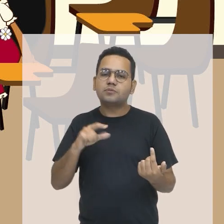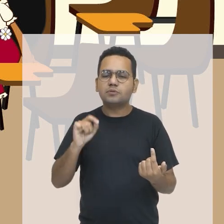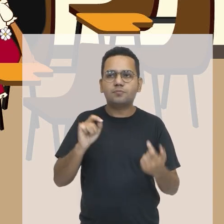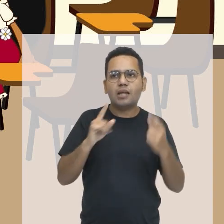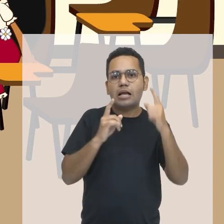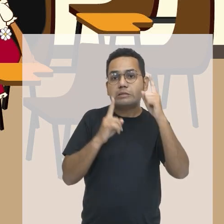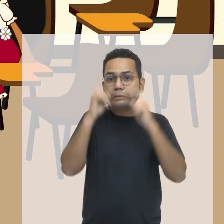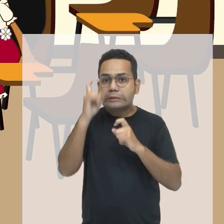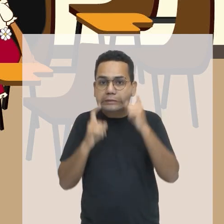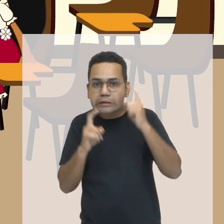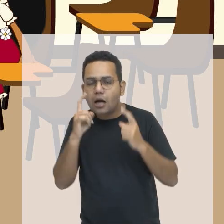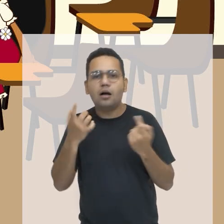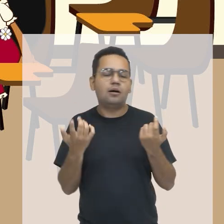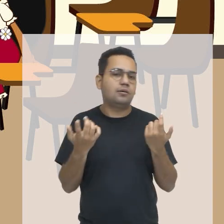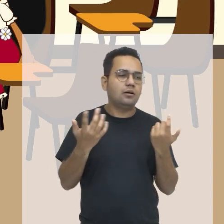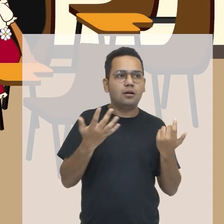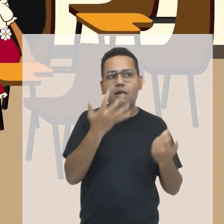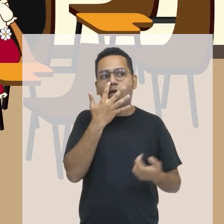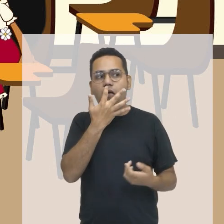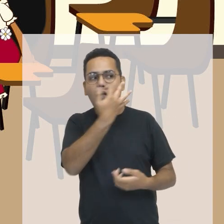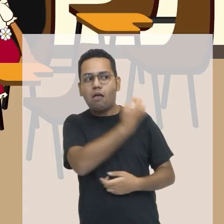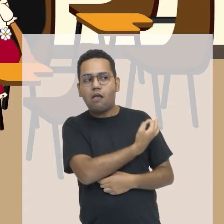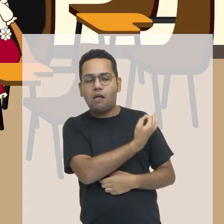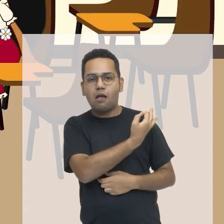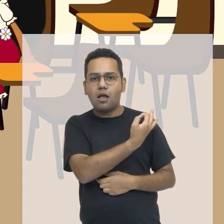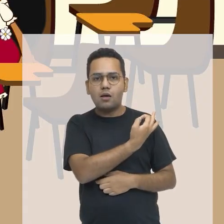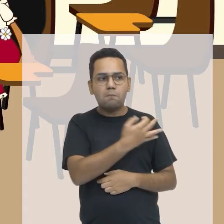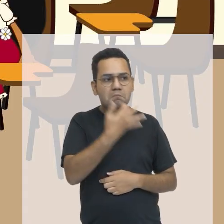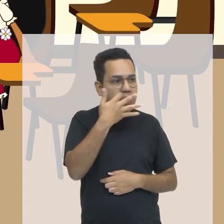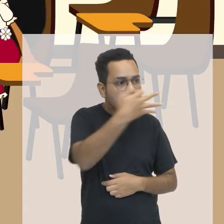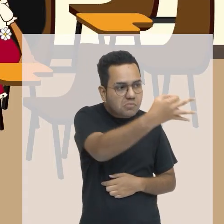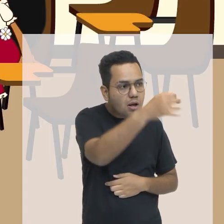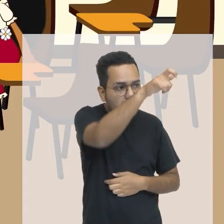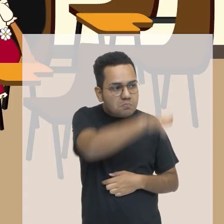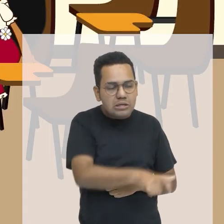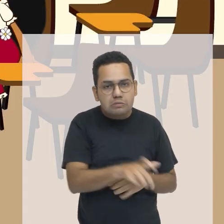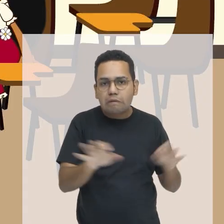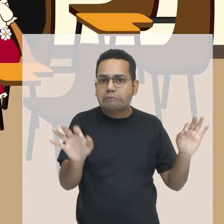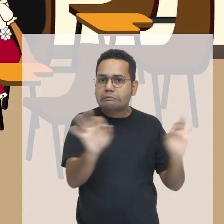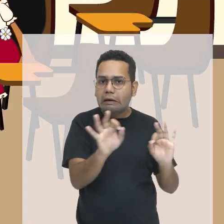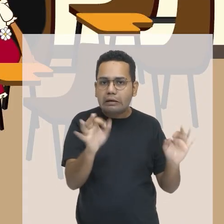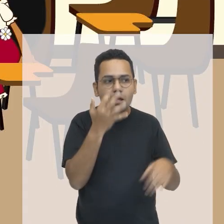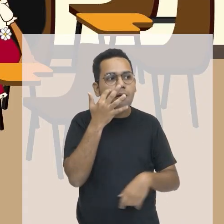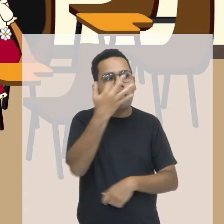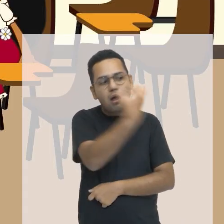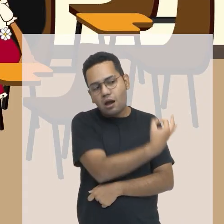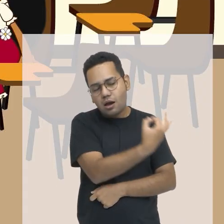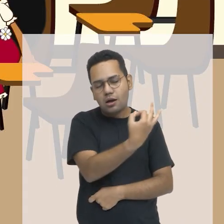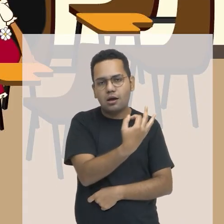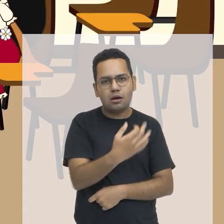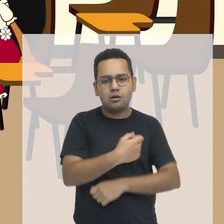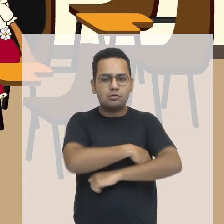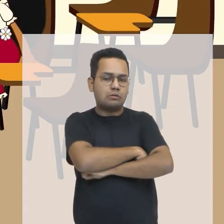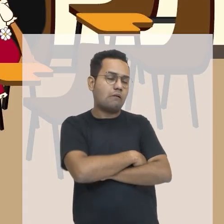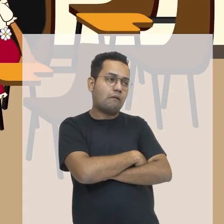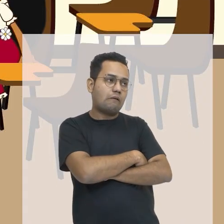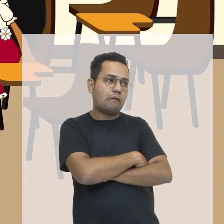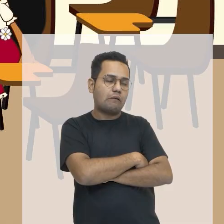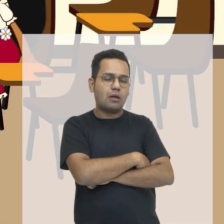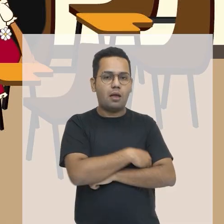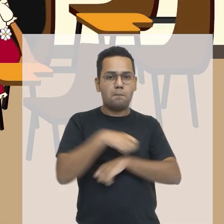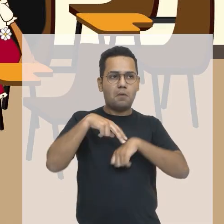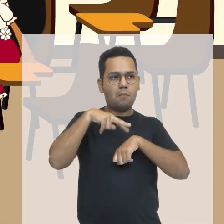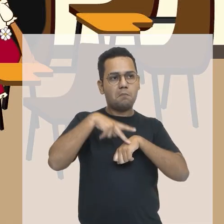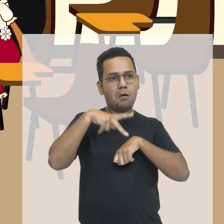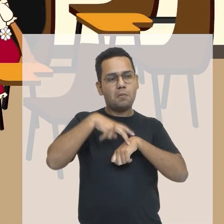sua forma, né, de enxergar, olhando para o lado e tal, todos esses elementos indicam que ele não está satisfeito. Pode ser porque ele está se